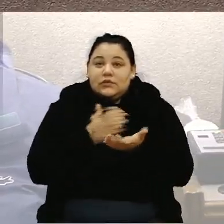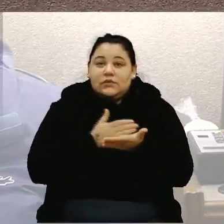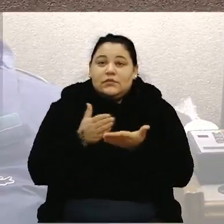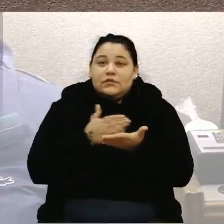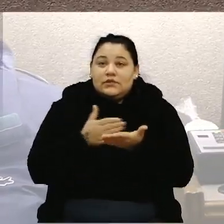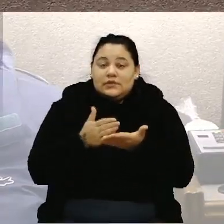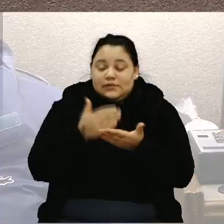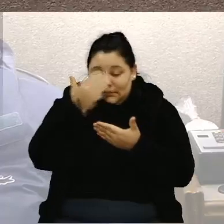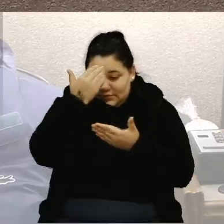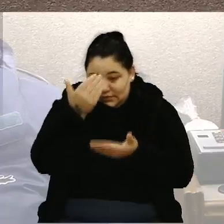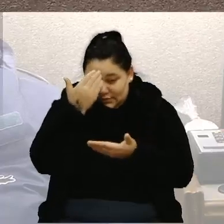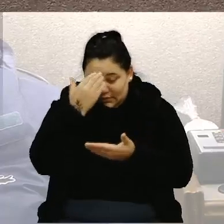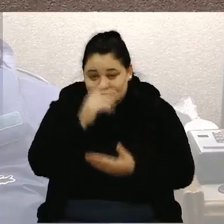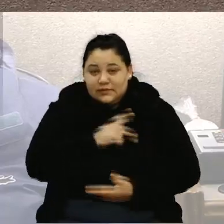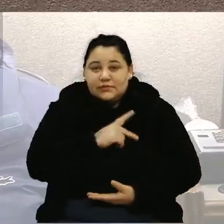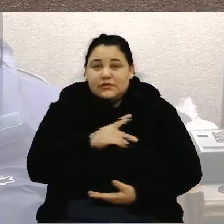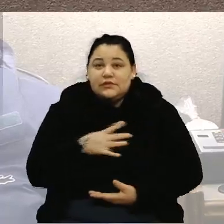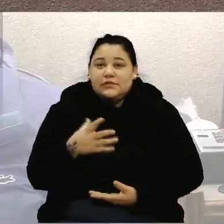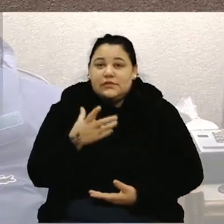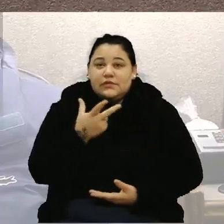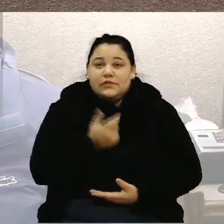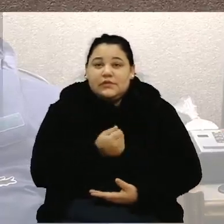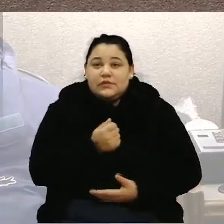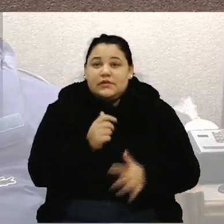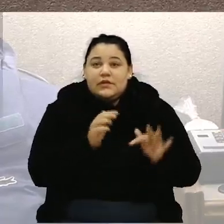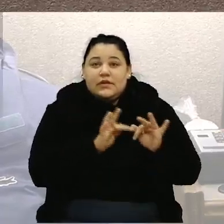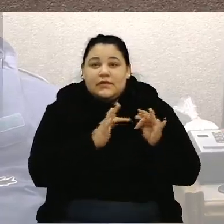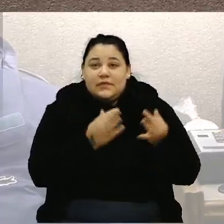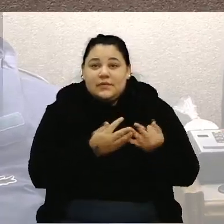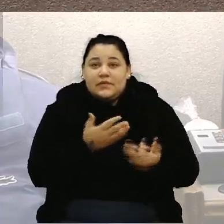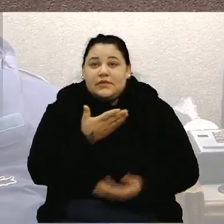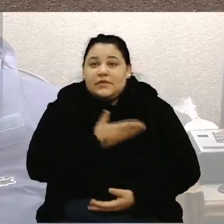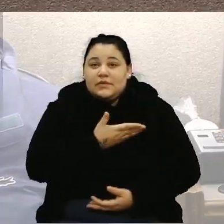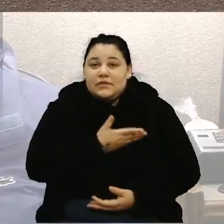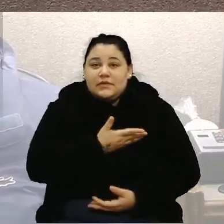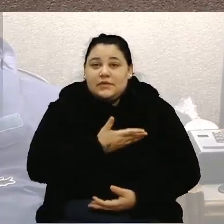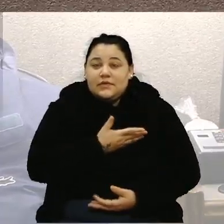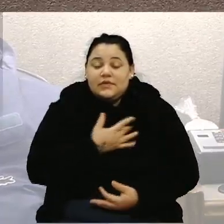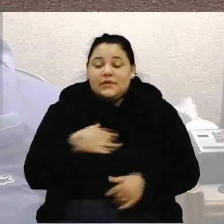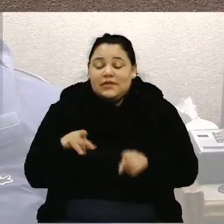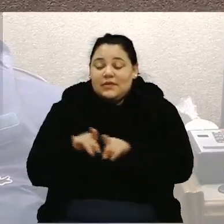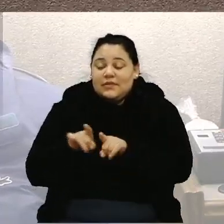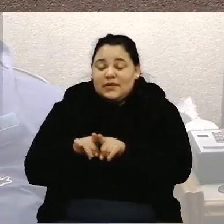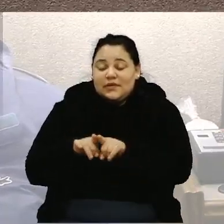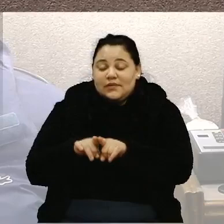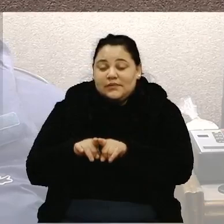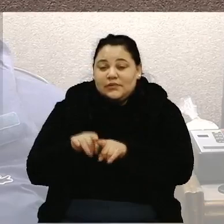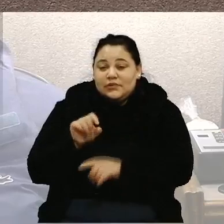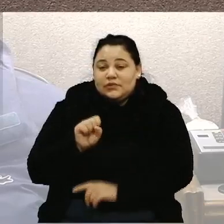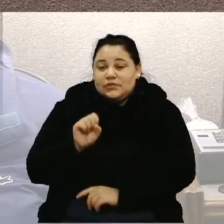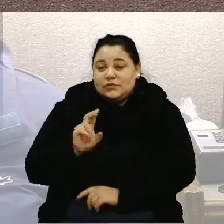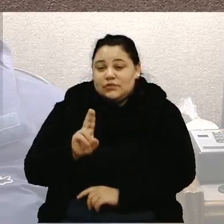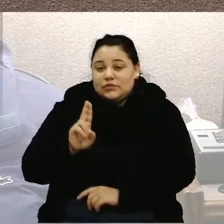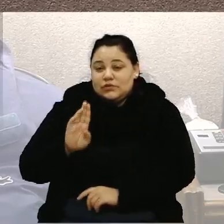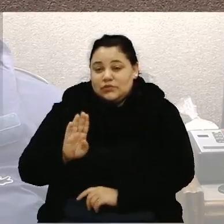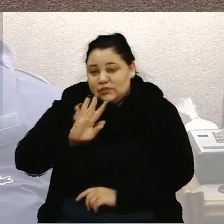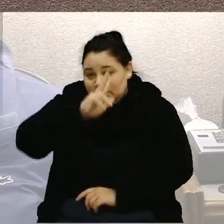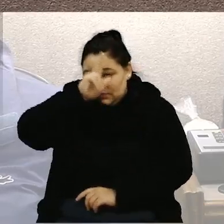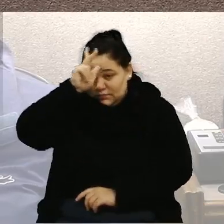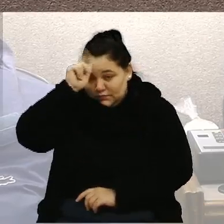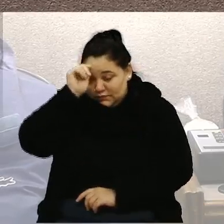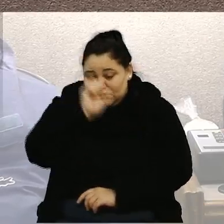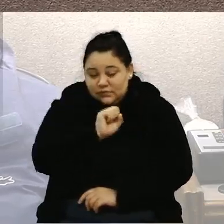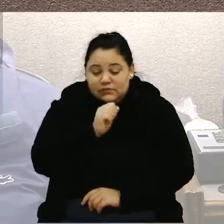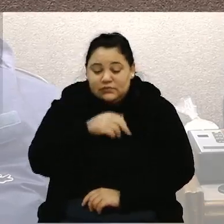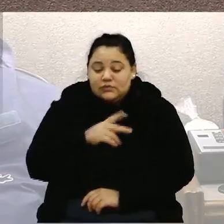agradecendo a presença dos familiares, amigos, também no nosso subprefeito de Vila Seca, Sandro Camargo, dos que